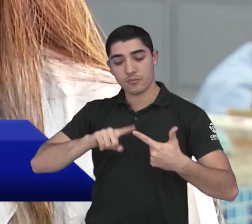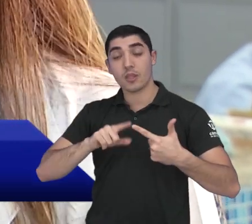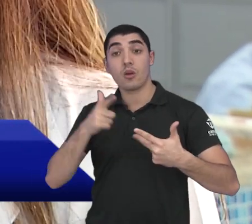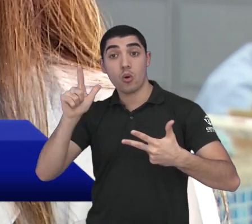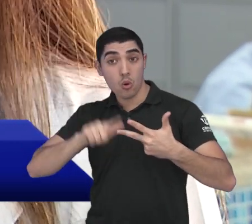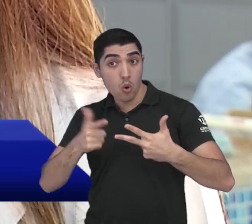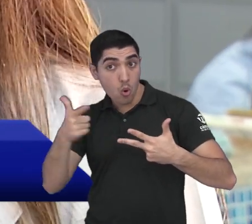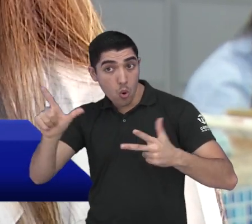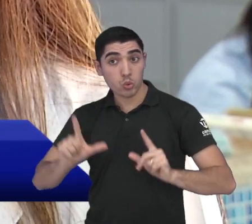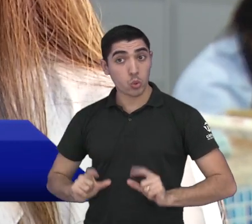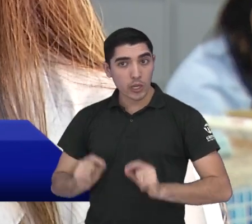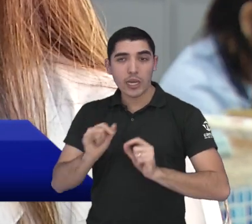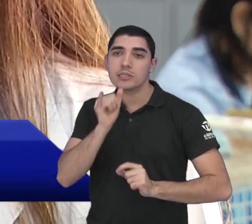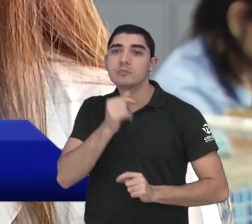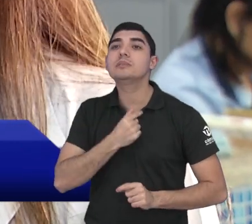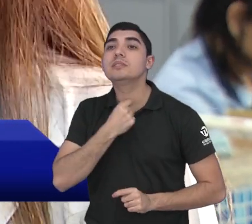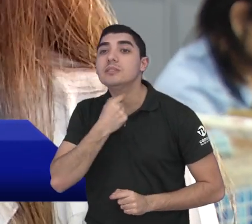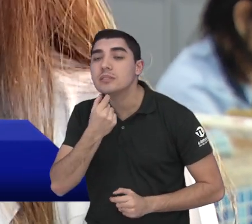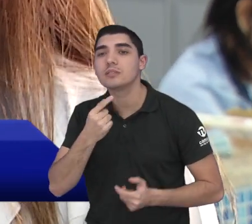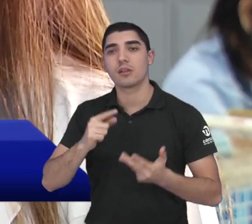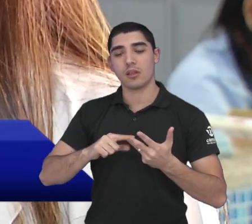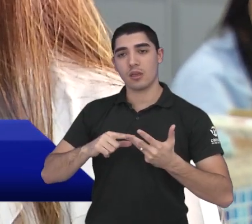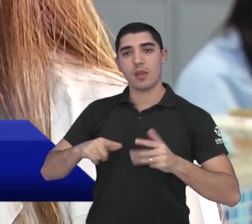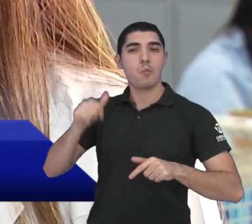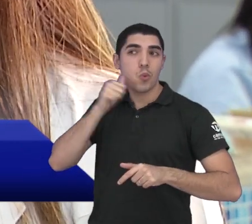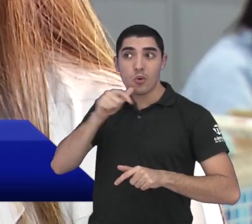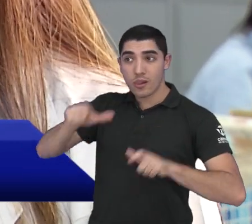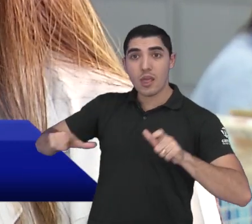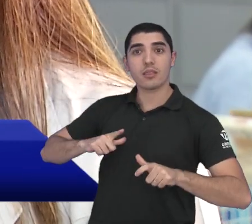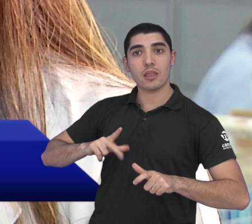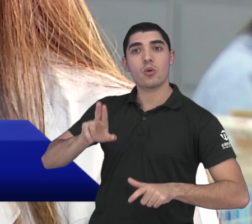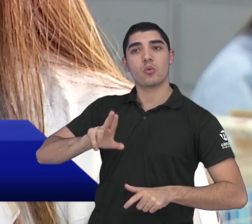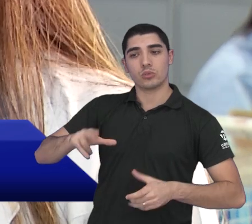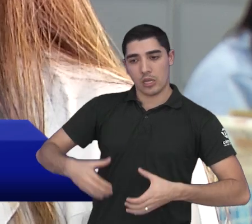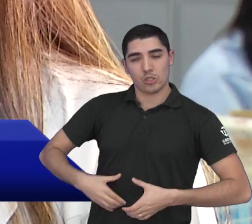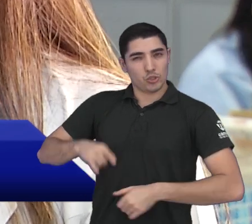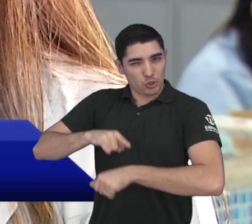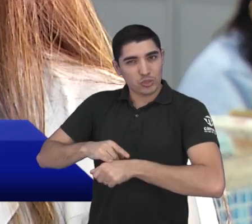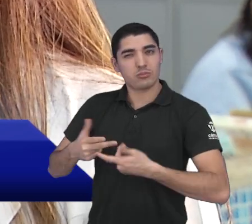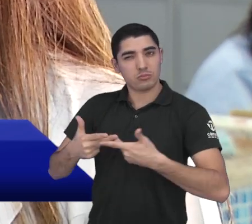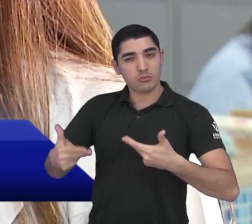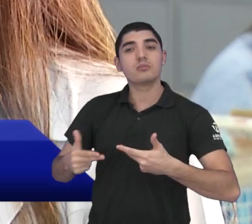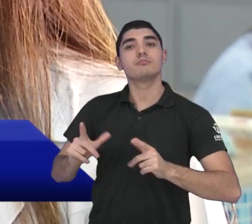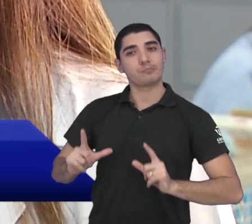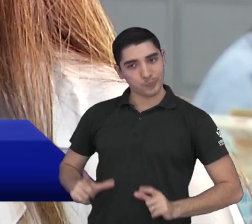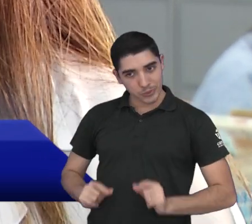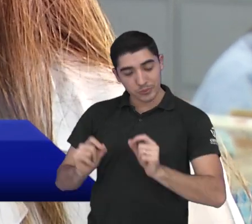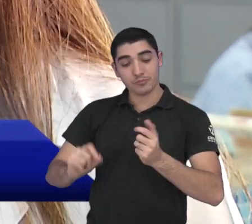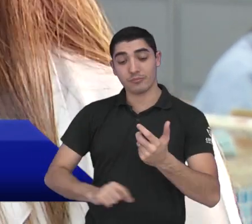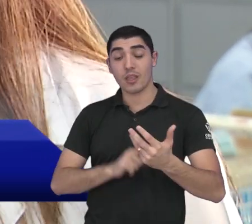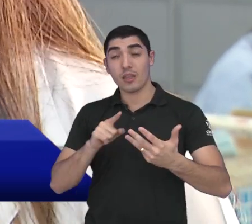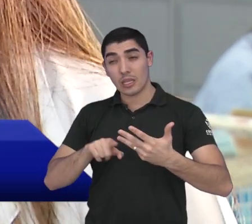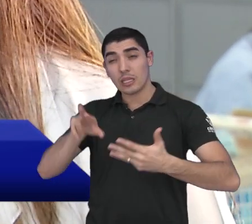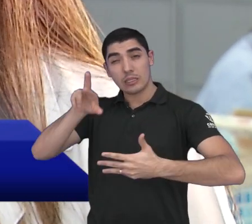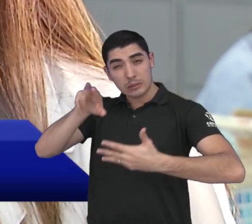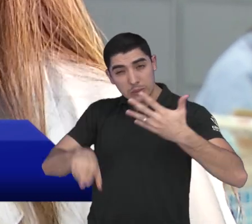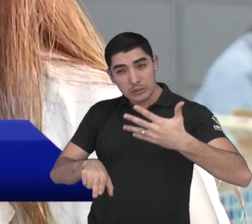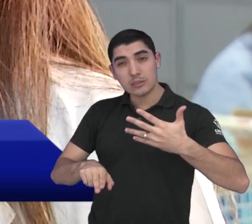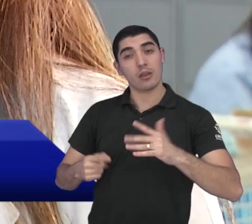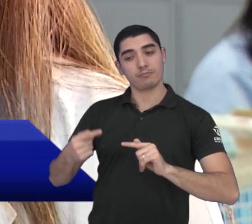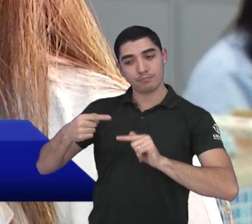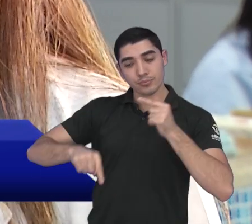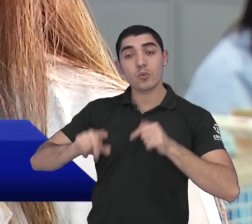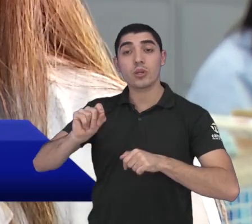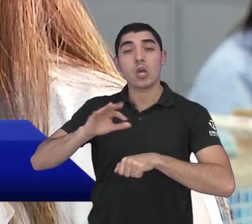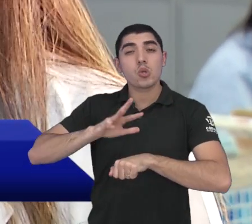outros tipos de câncer, né? De orofaringe, de bexiga na mulher, e ela traz grande impacto por